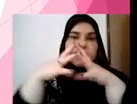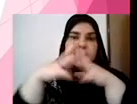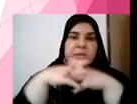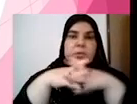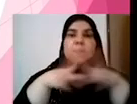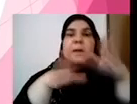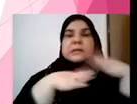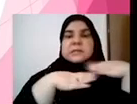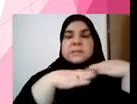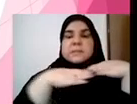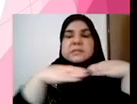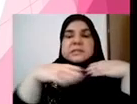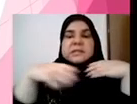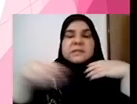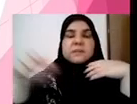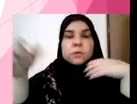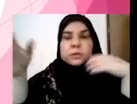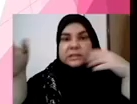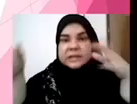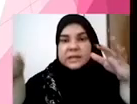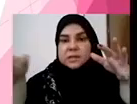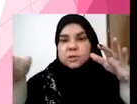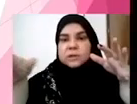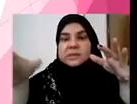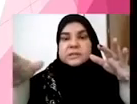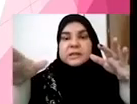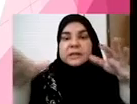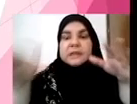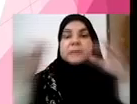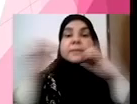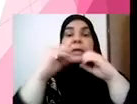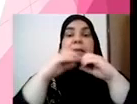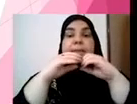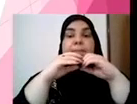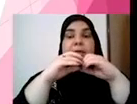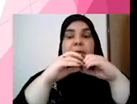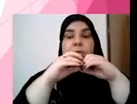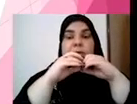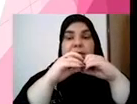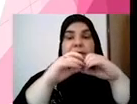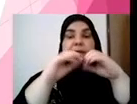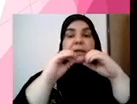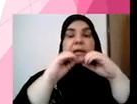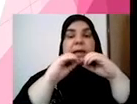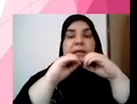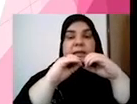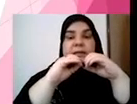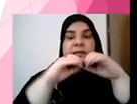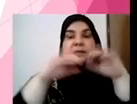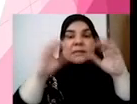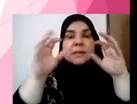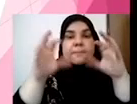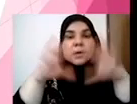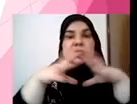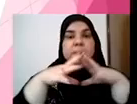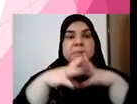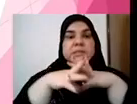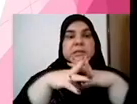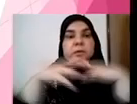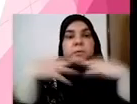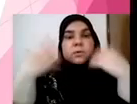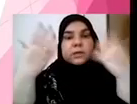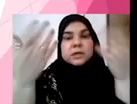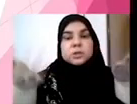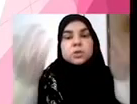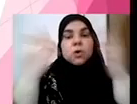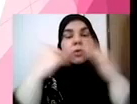uma forma mais compacta, sem precisar escrever todas aquelas ordens que ele tem. Lembrando que essa grandeza ela pode representar